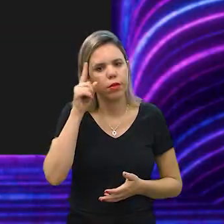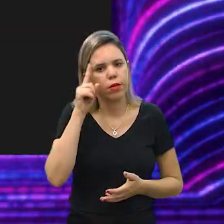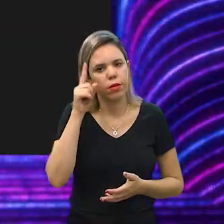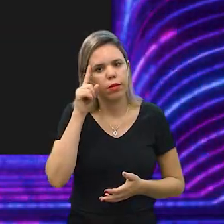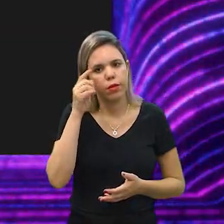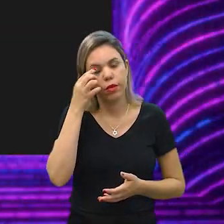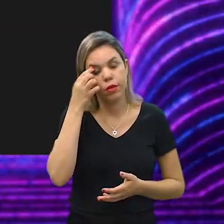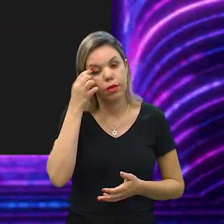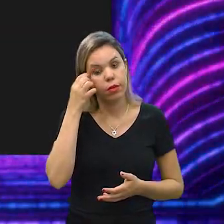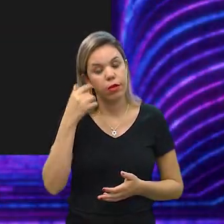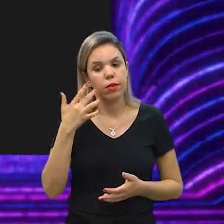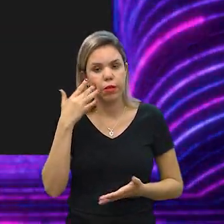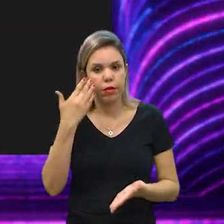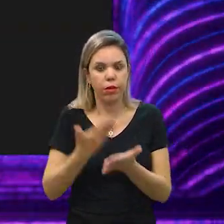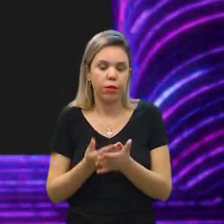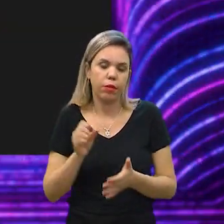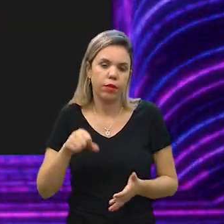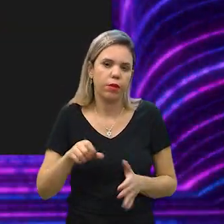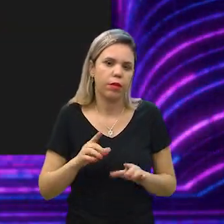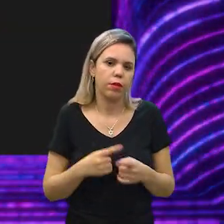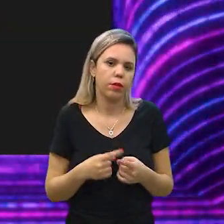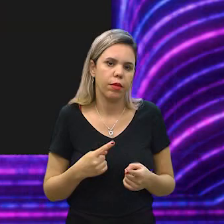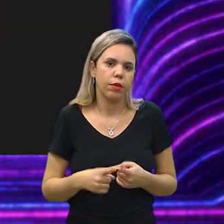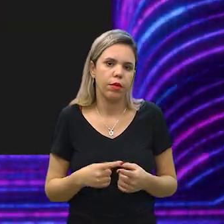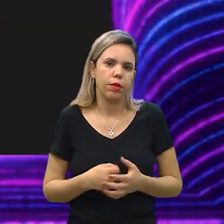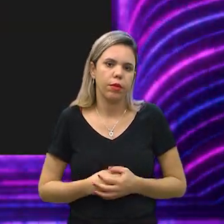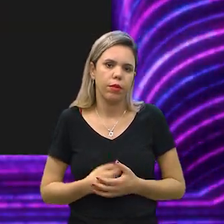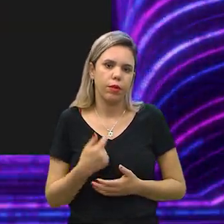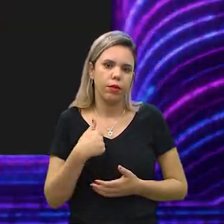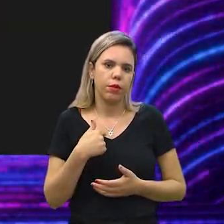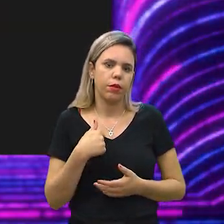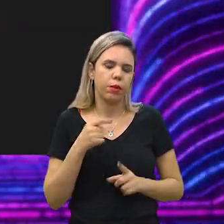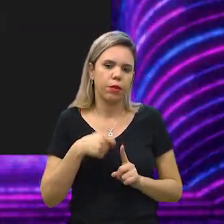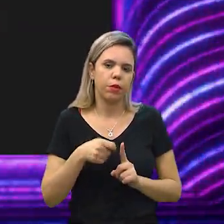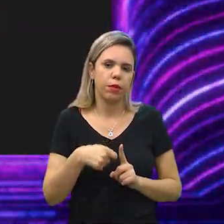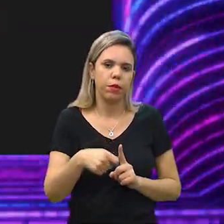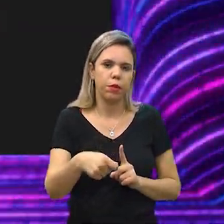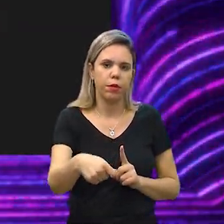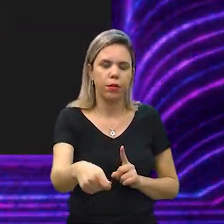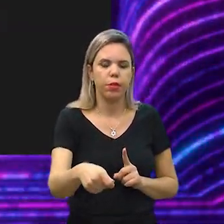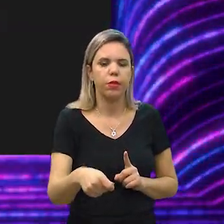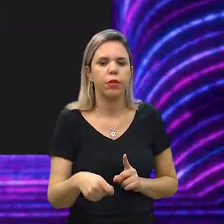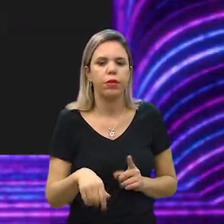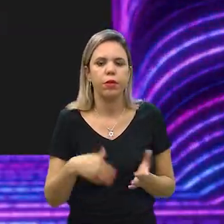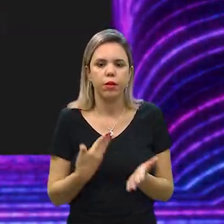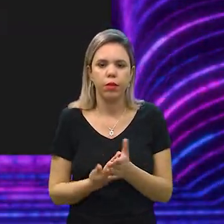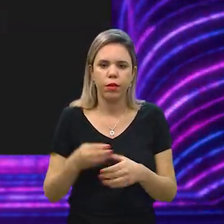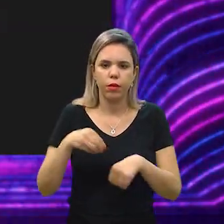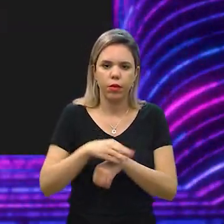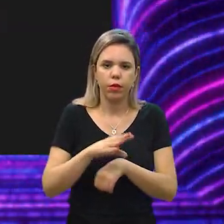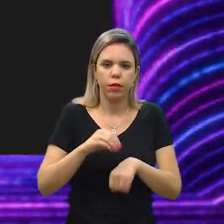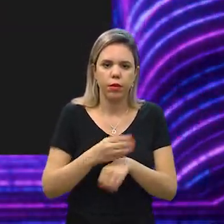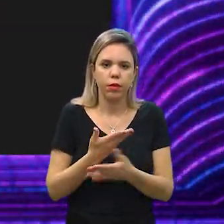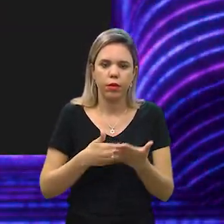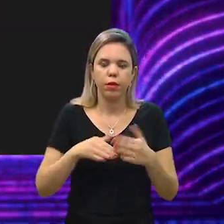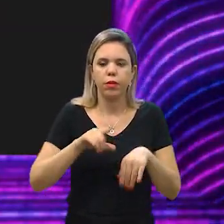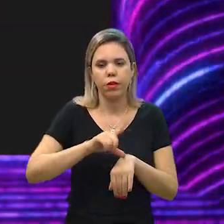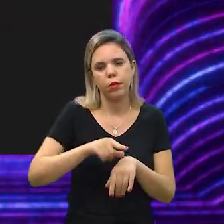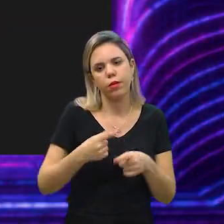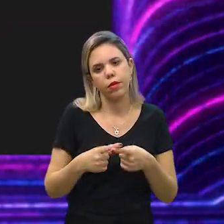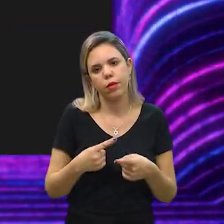dias? Eu acredito que sim, porque eu fiquei meses até atrasei um pouco na